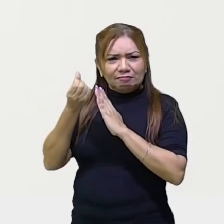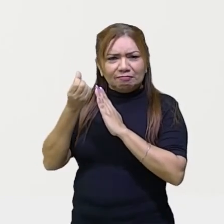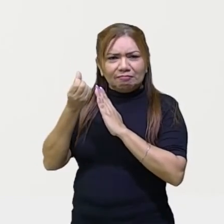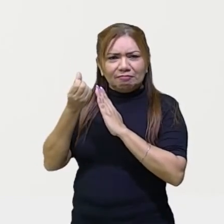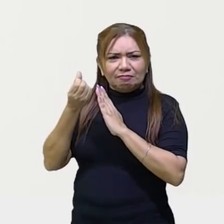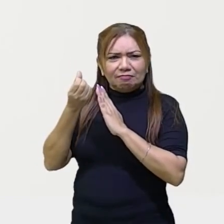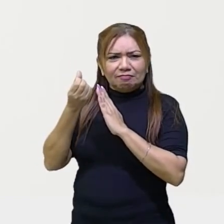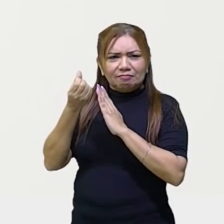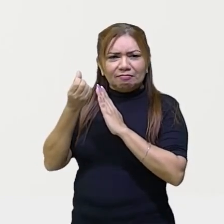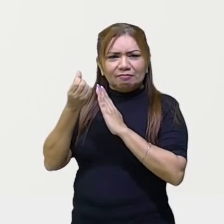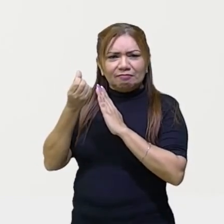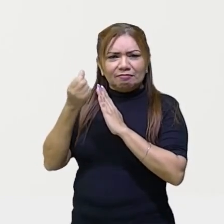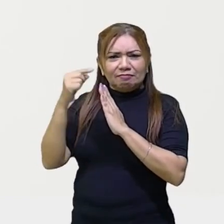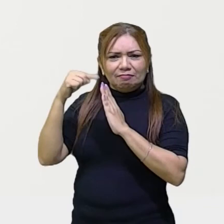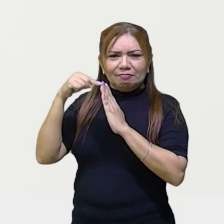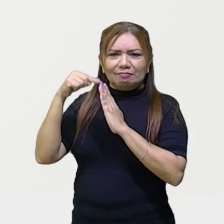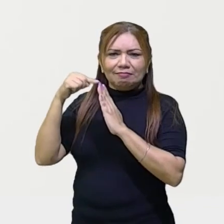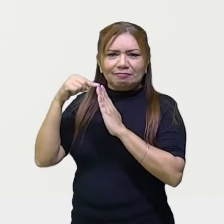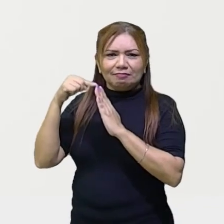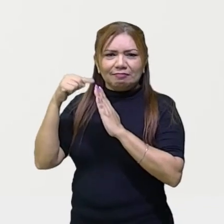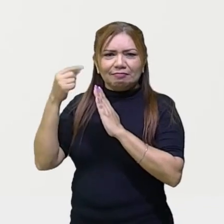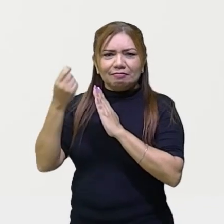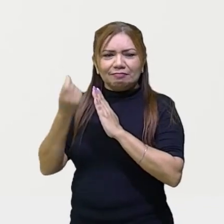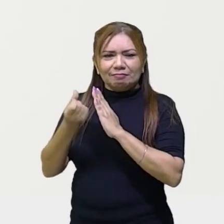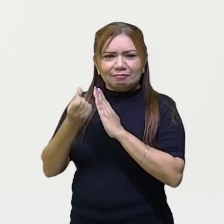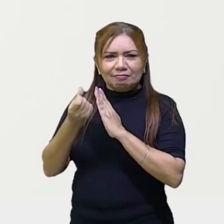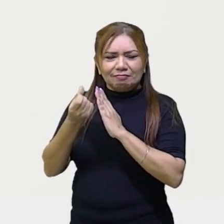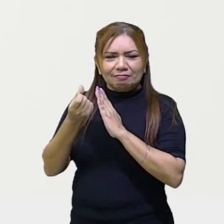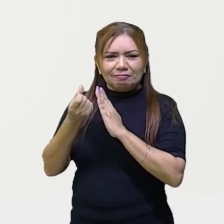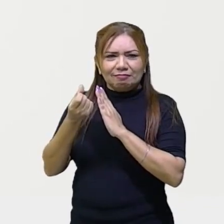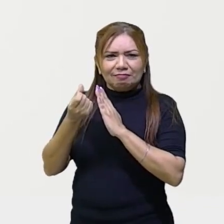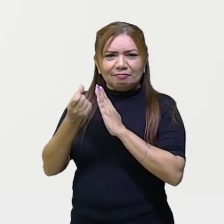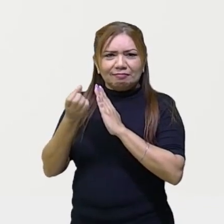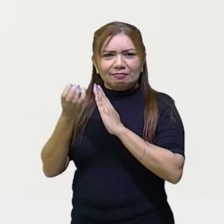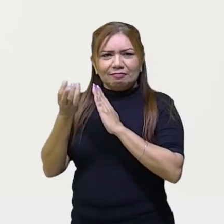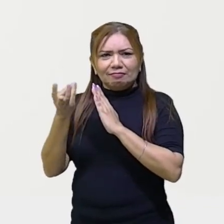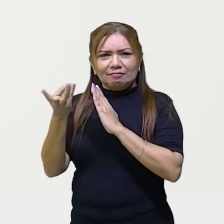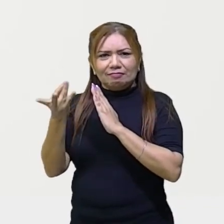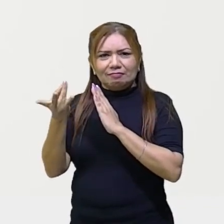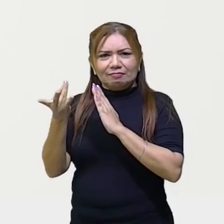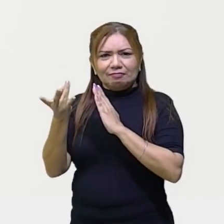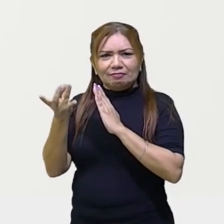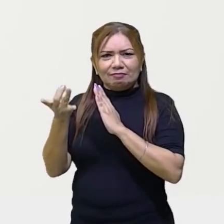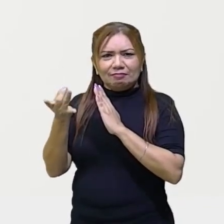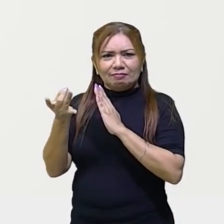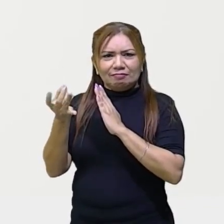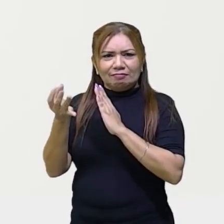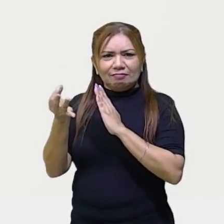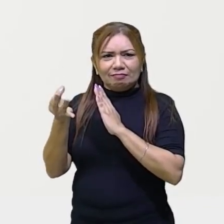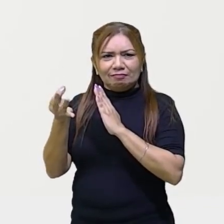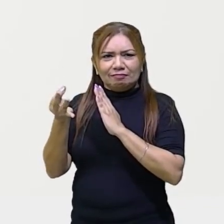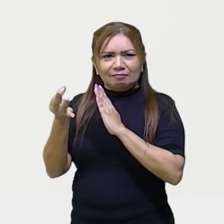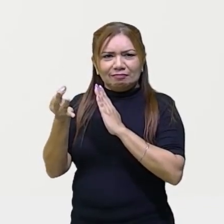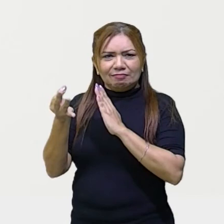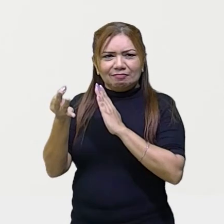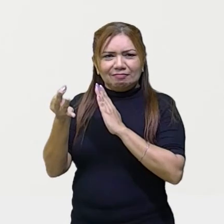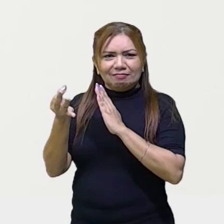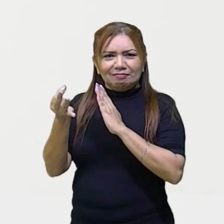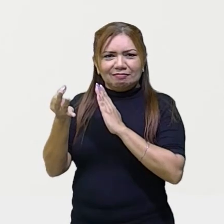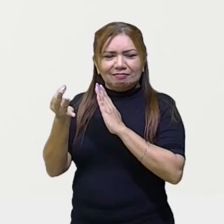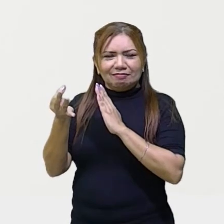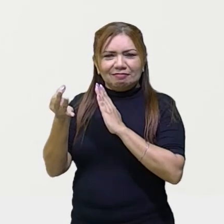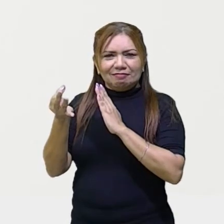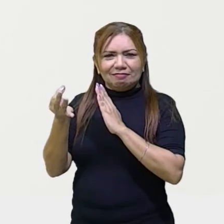começar a fazendo aqui quantos vértices 6 Então vamos lá poxa professoras era muito boazinha com seus alunos